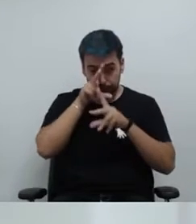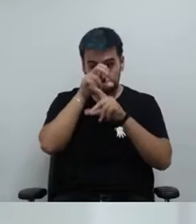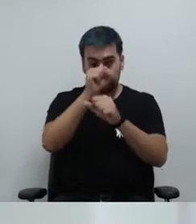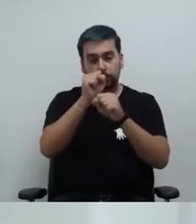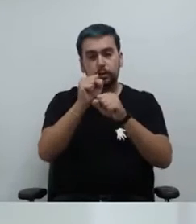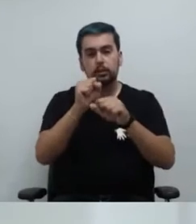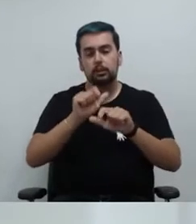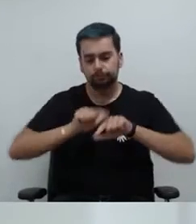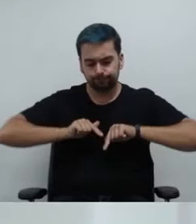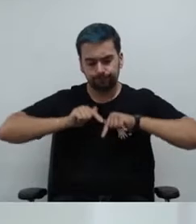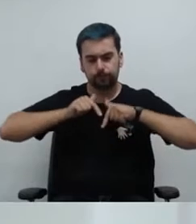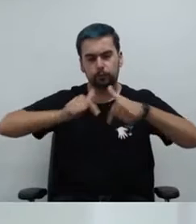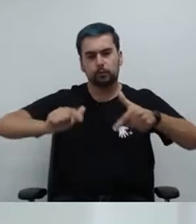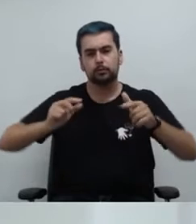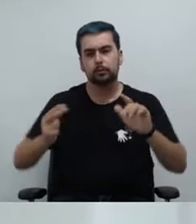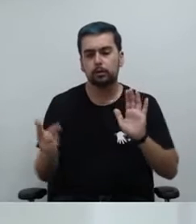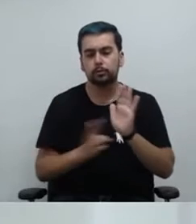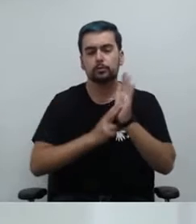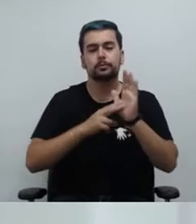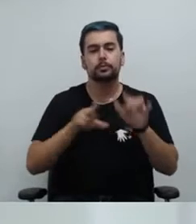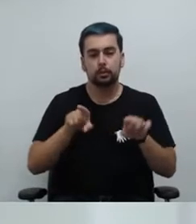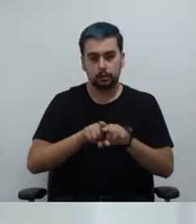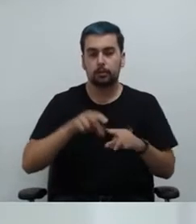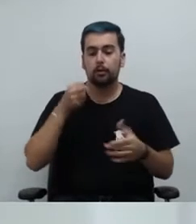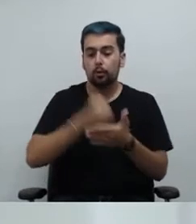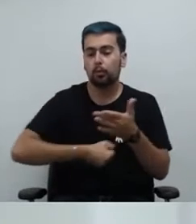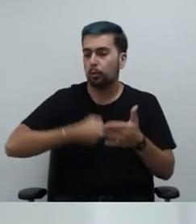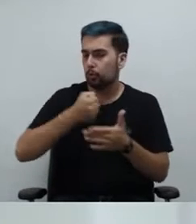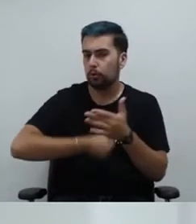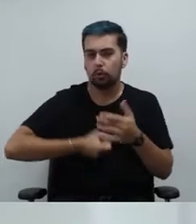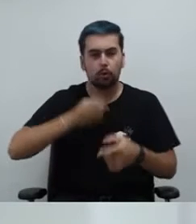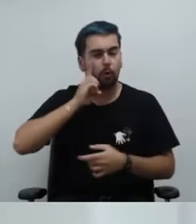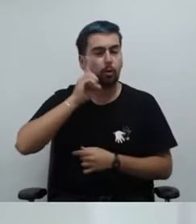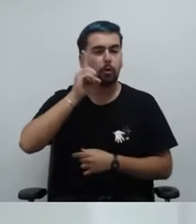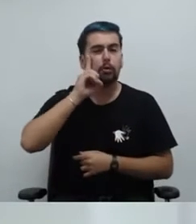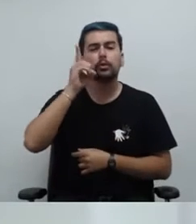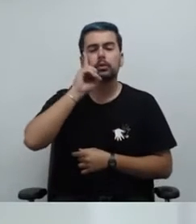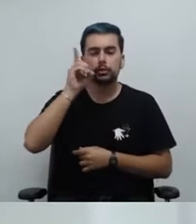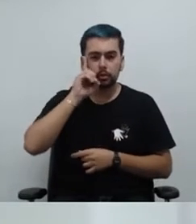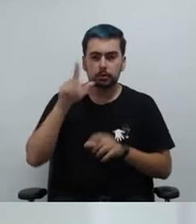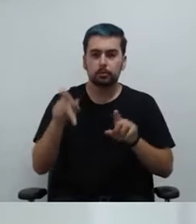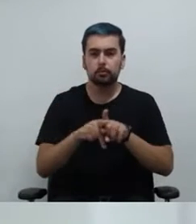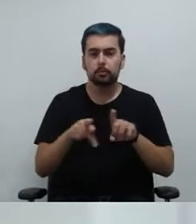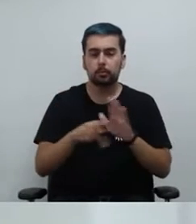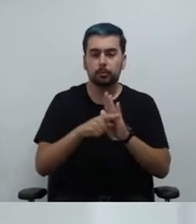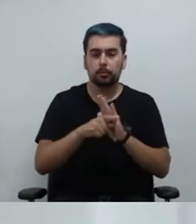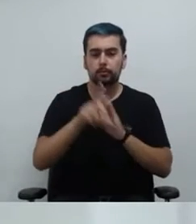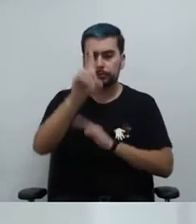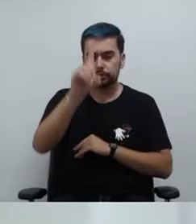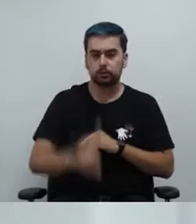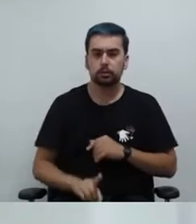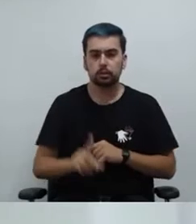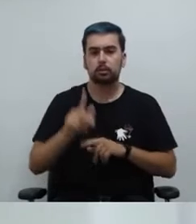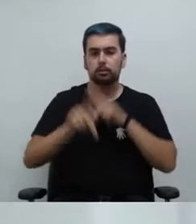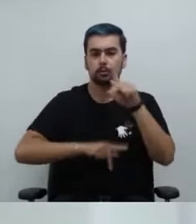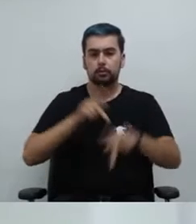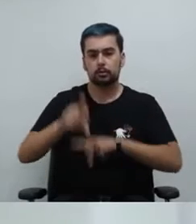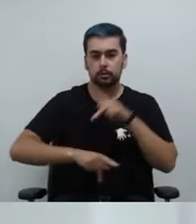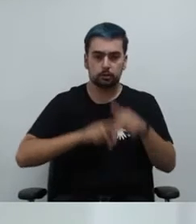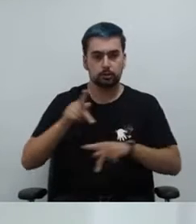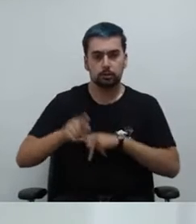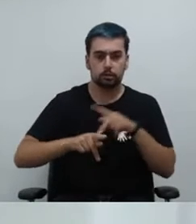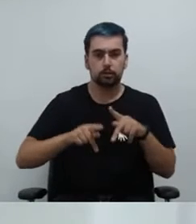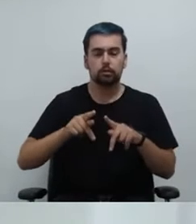defensores e defensoras que lutam diariamente para tutelar os direitos da população hipossuficiente do Estado. Por